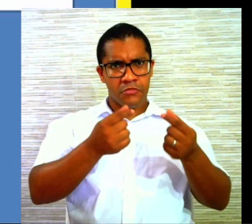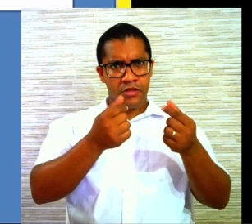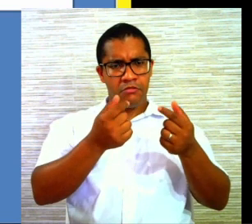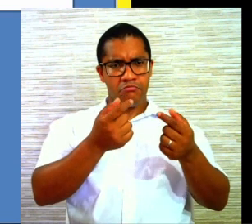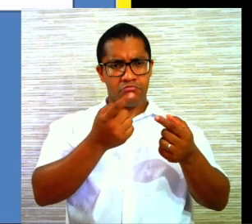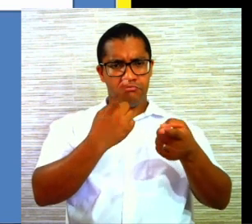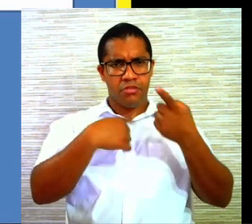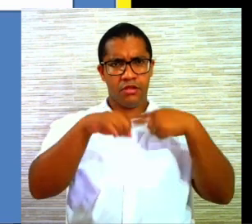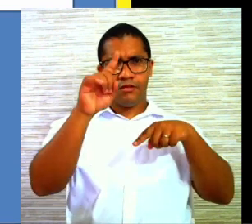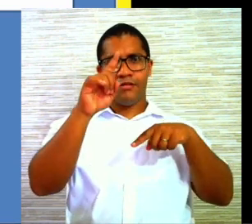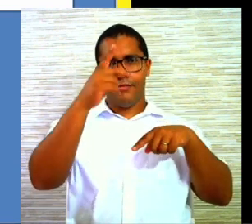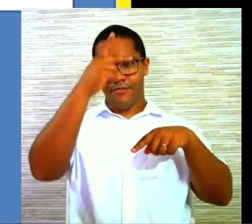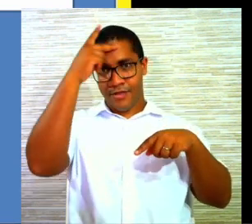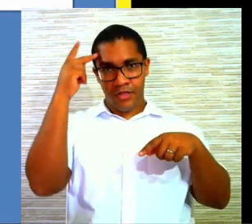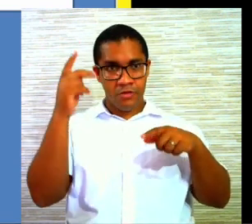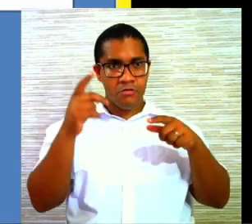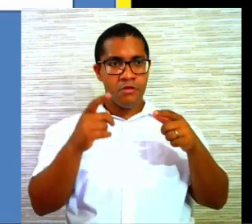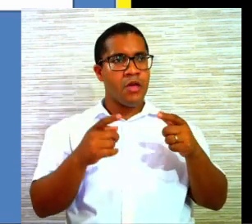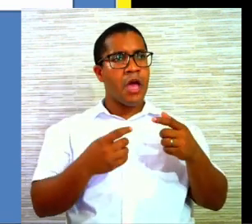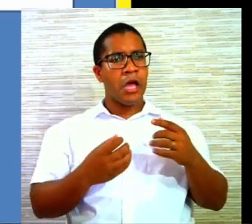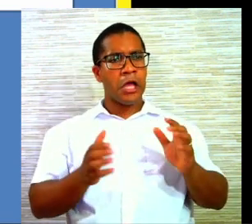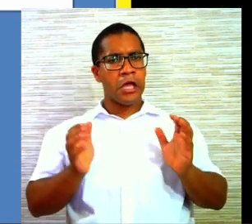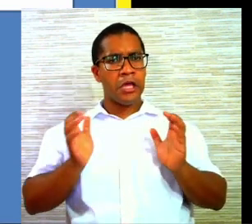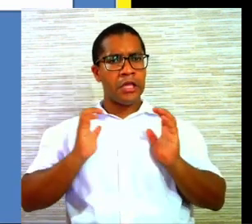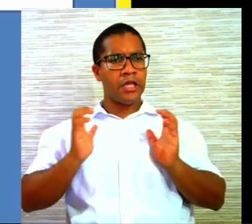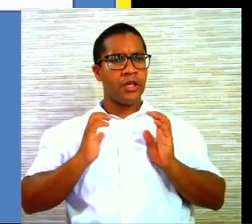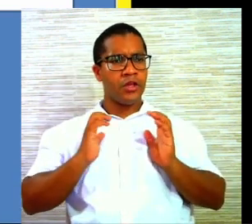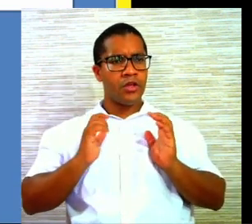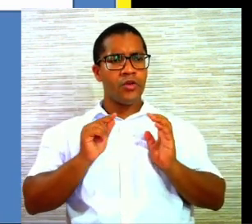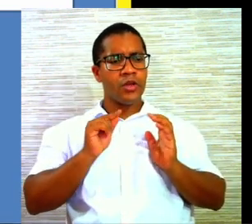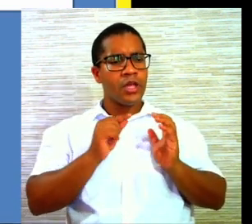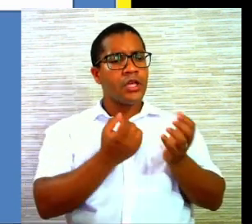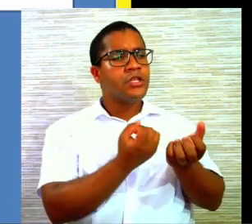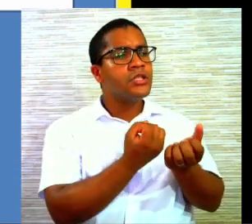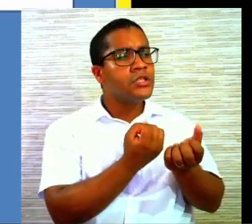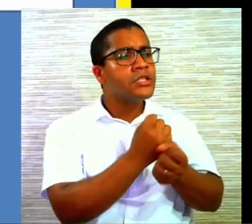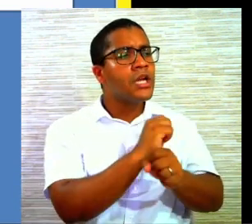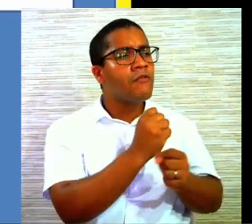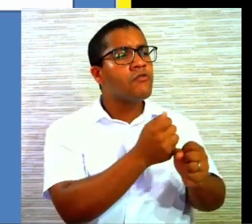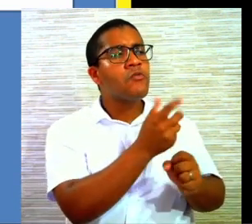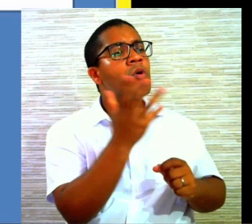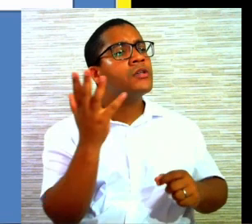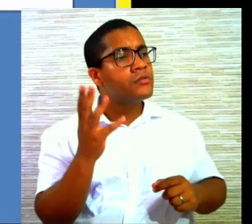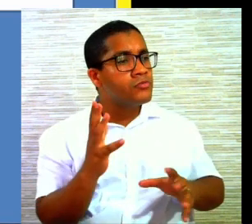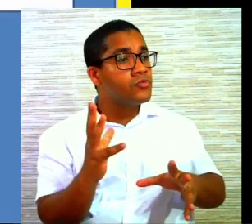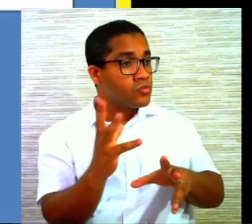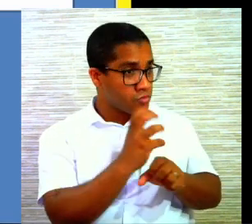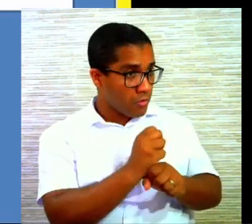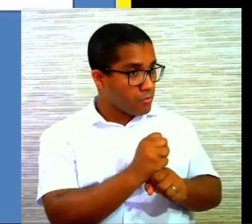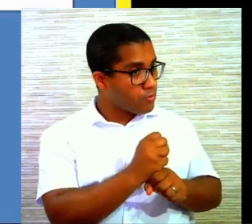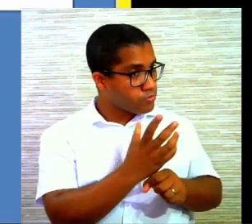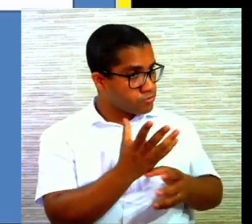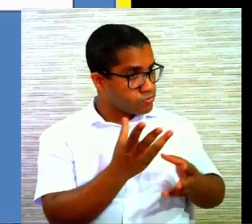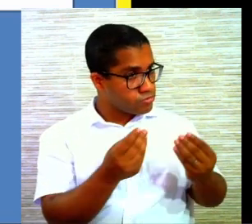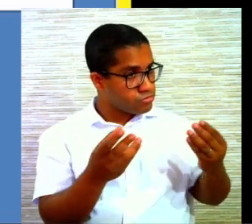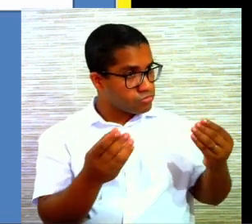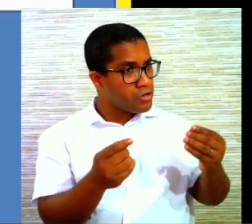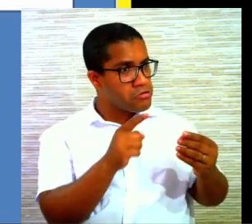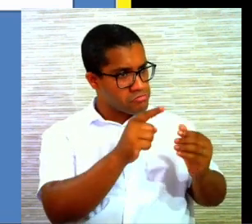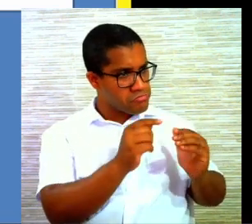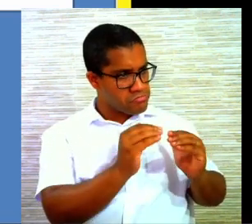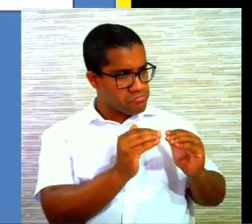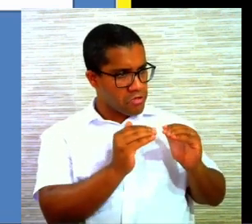a aquisição, a riqueza de uma pessoa podia ser medida pela quantidade de escravos. Quanto mais escravos o indivíduo